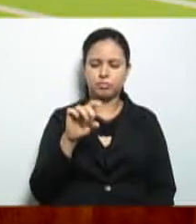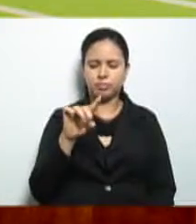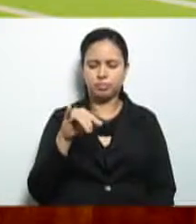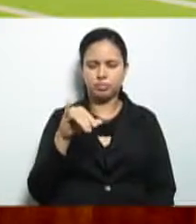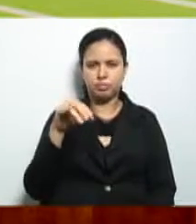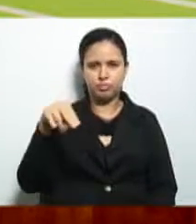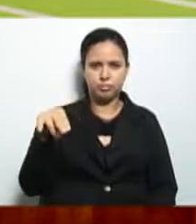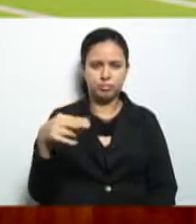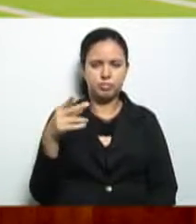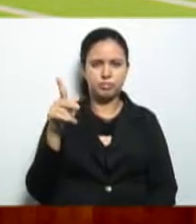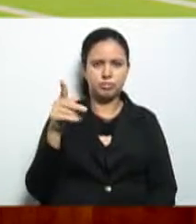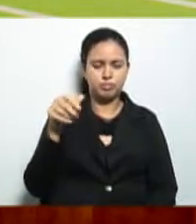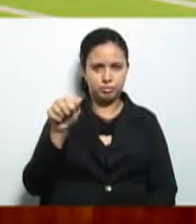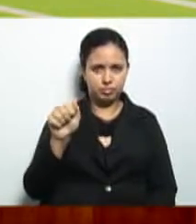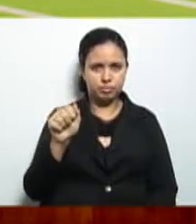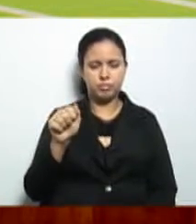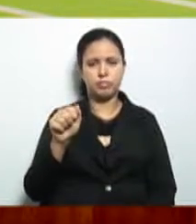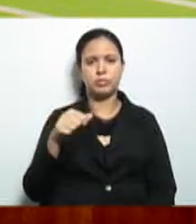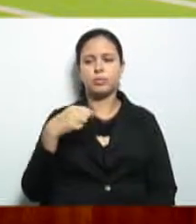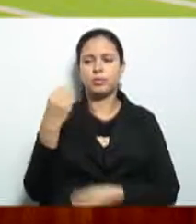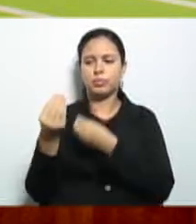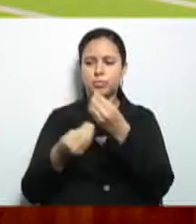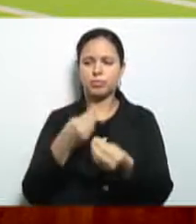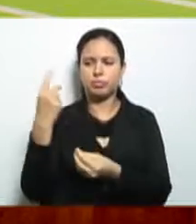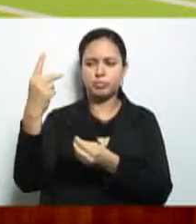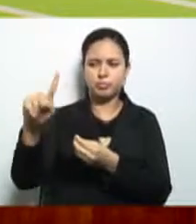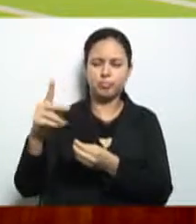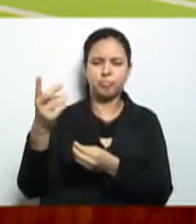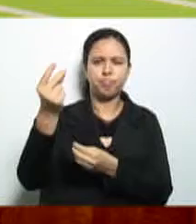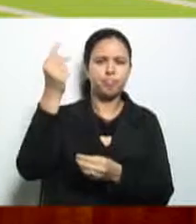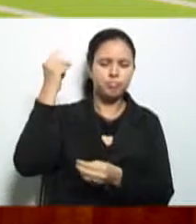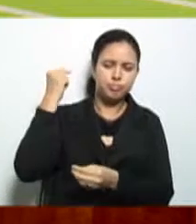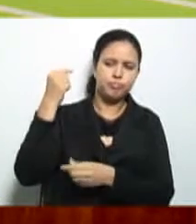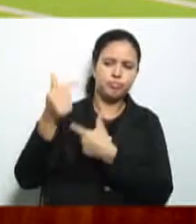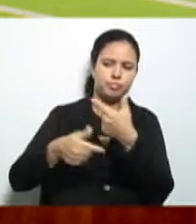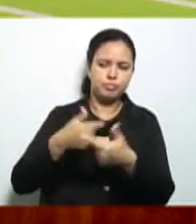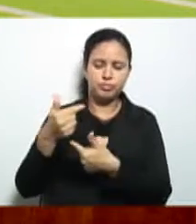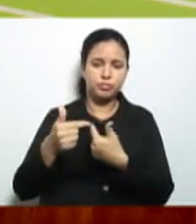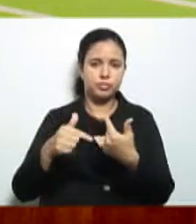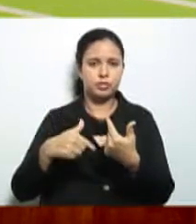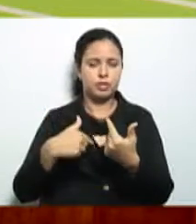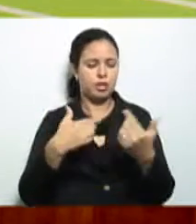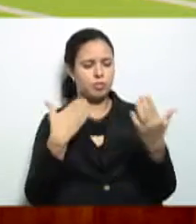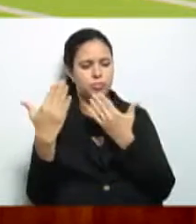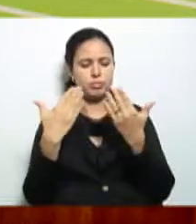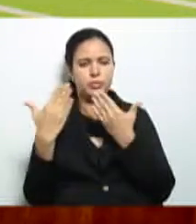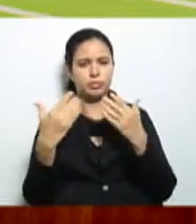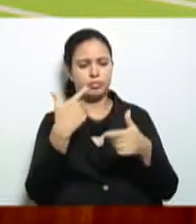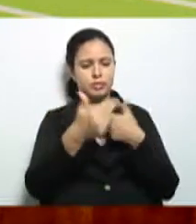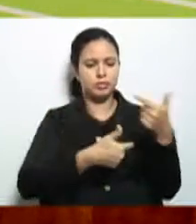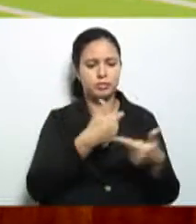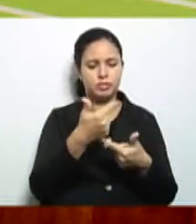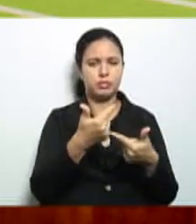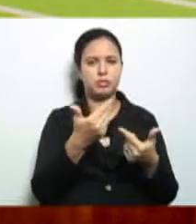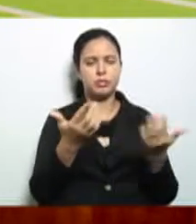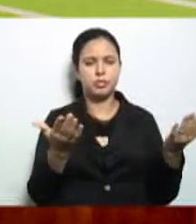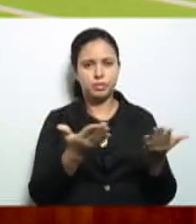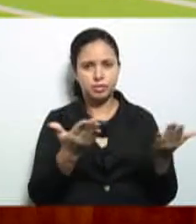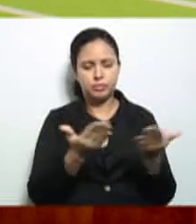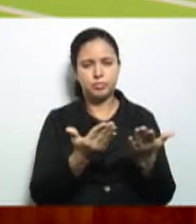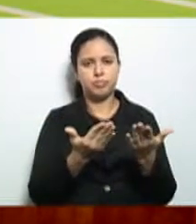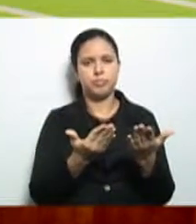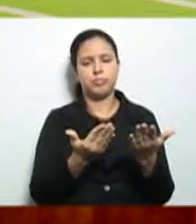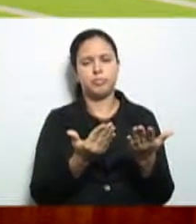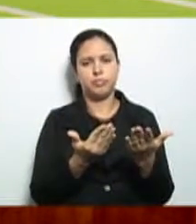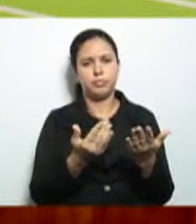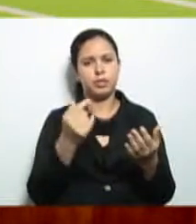ela trabalhou e fizeram uma comparação muito bacana com o tempo atual, destacando que as coisas do nosso tempo não